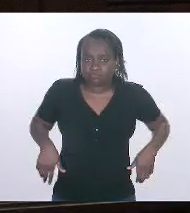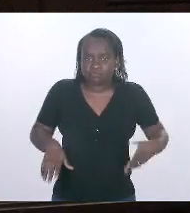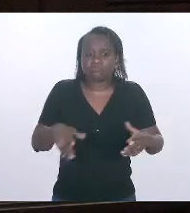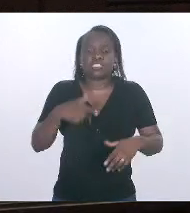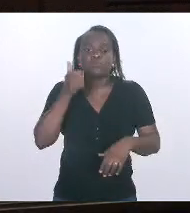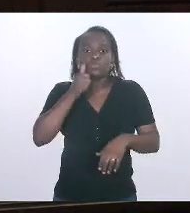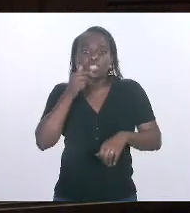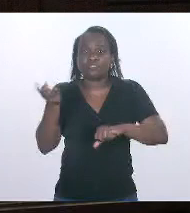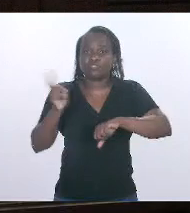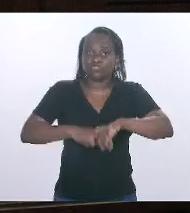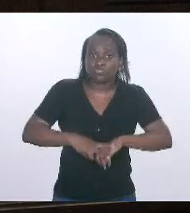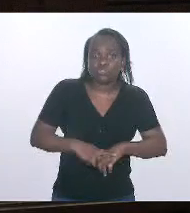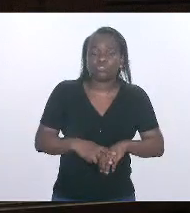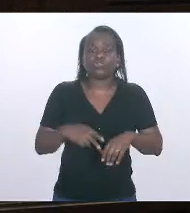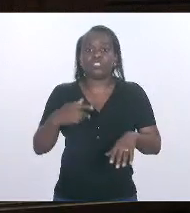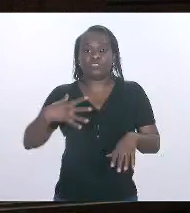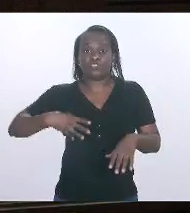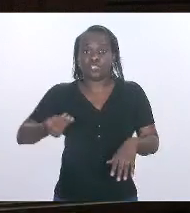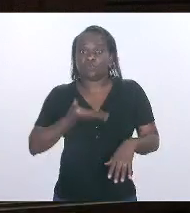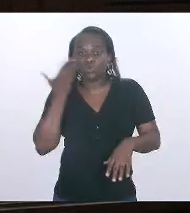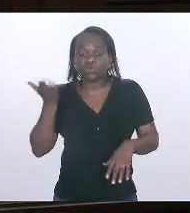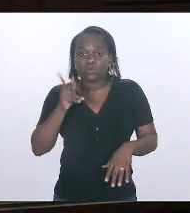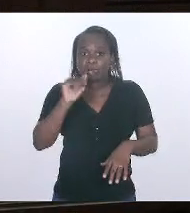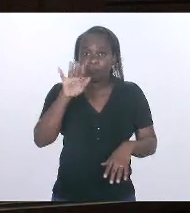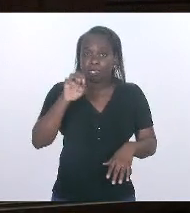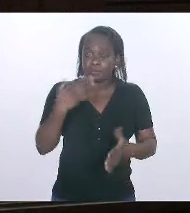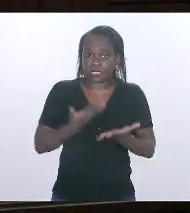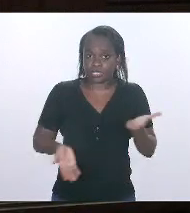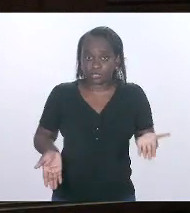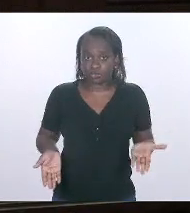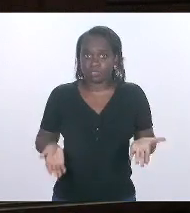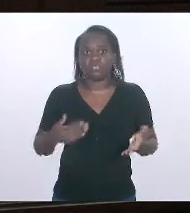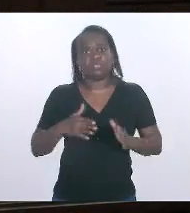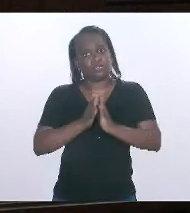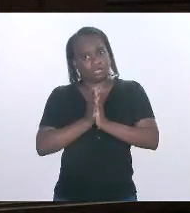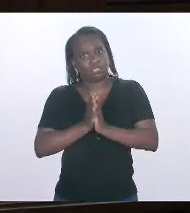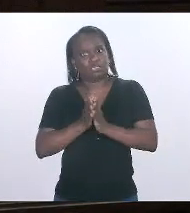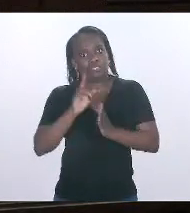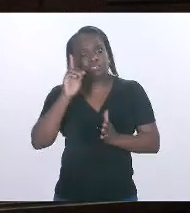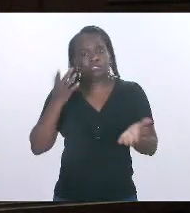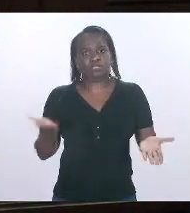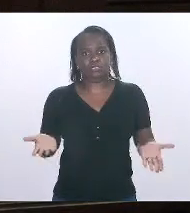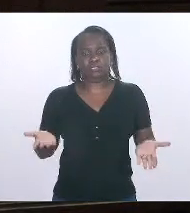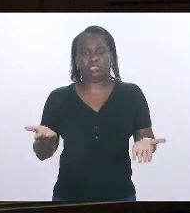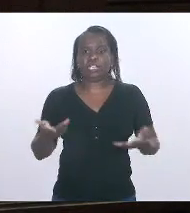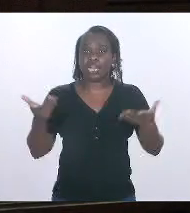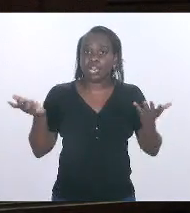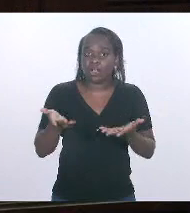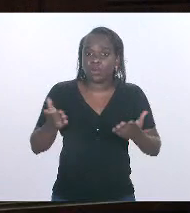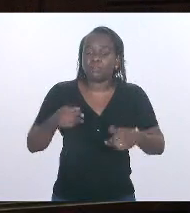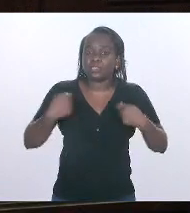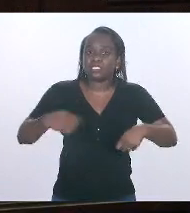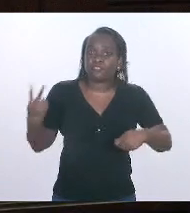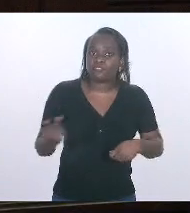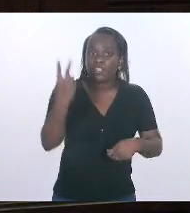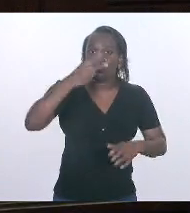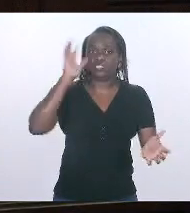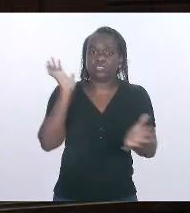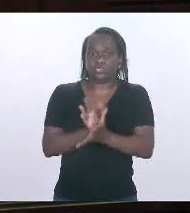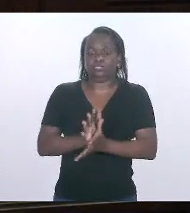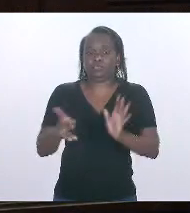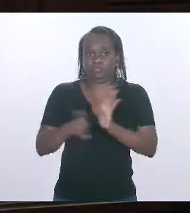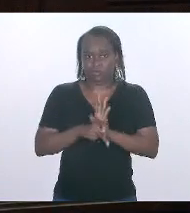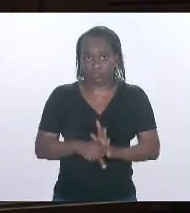suas viúvas, com seus órfãos. Pelo amor de Deus, governador, é hora da valorização da